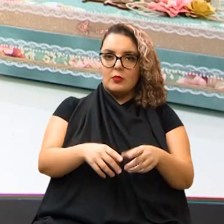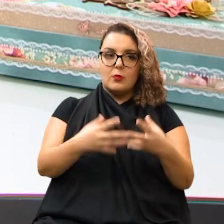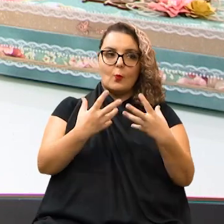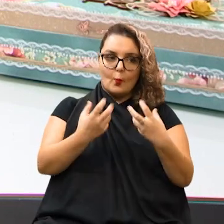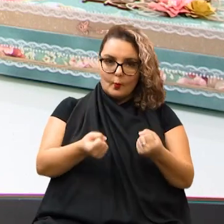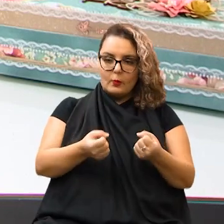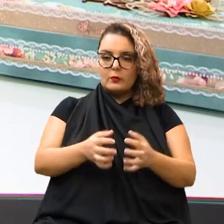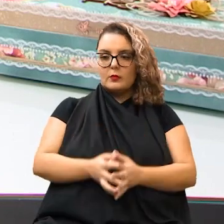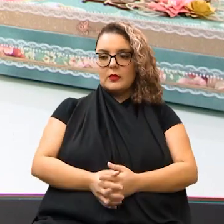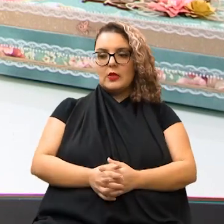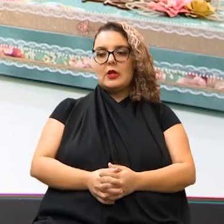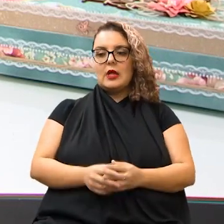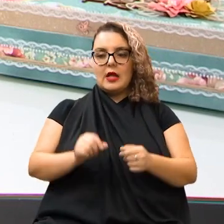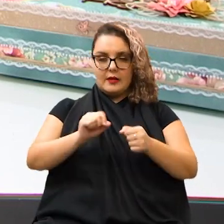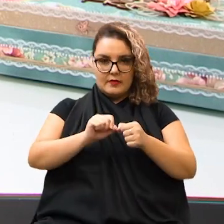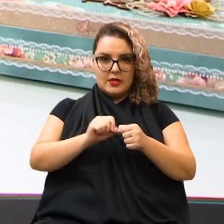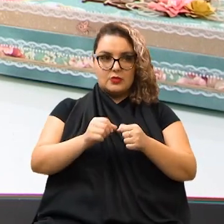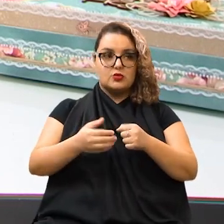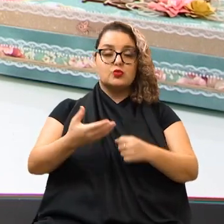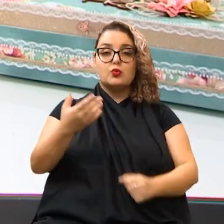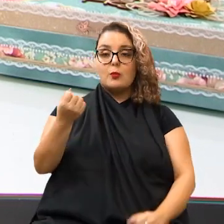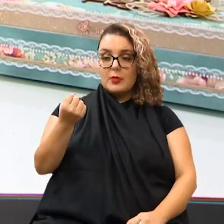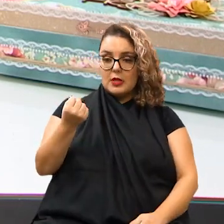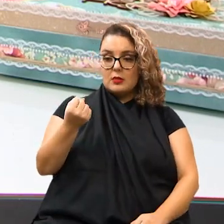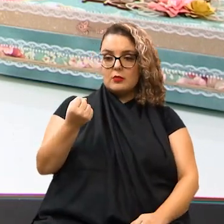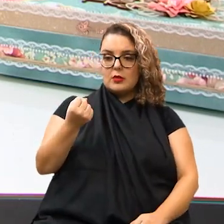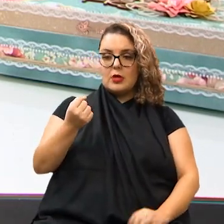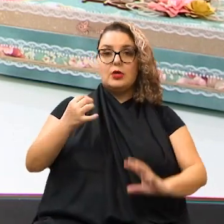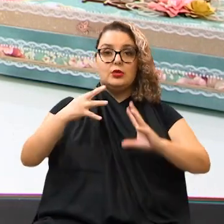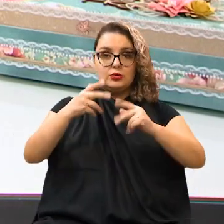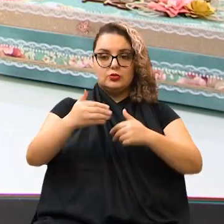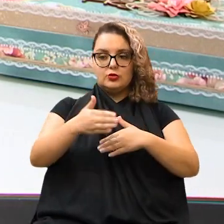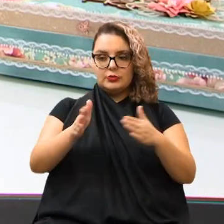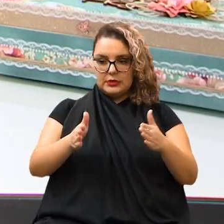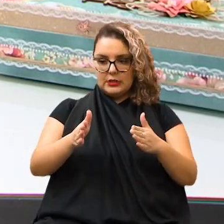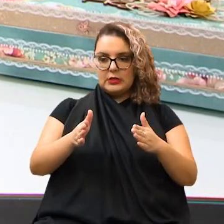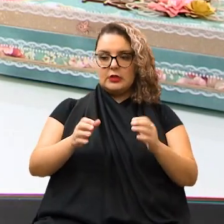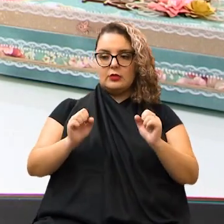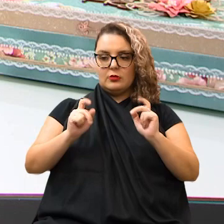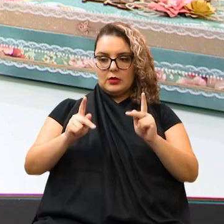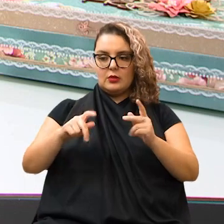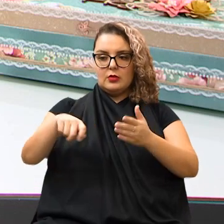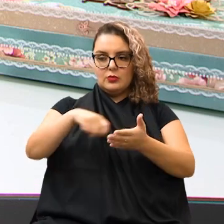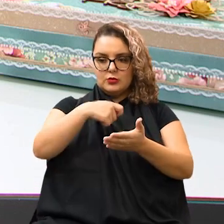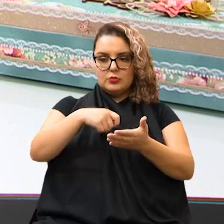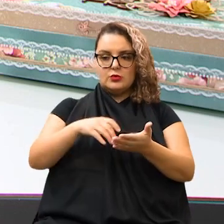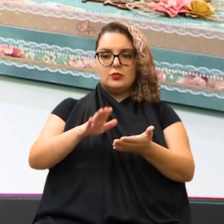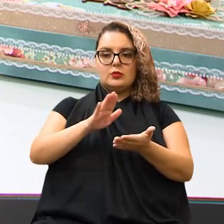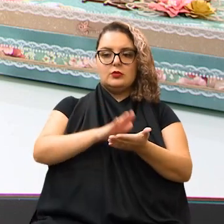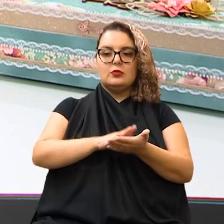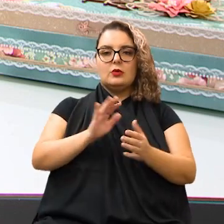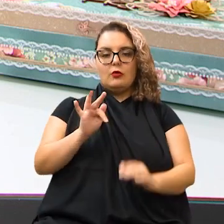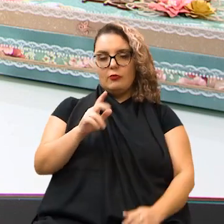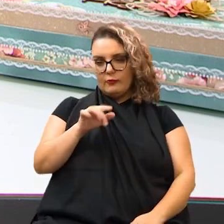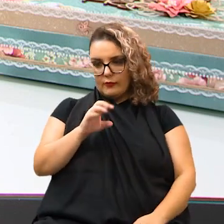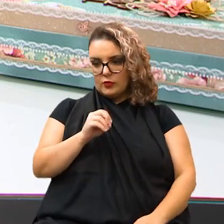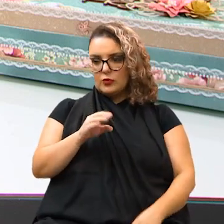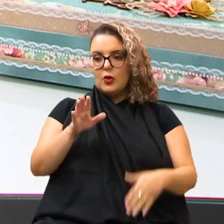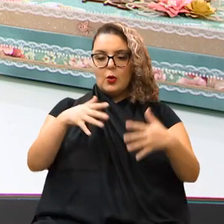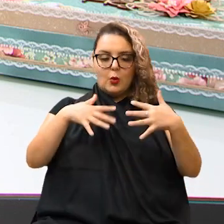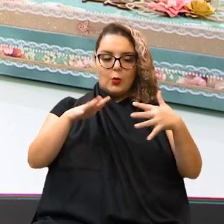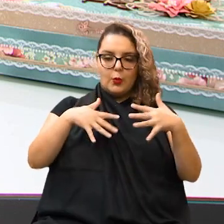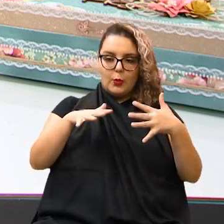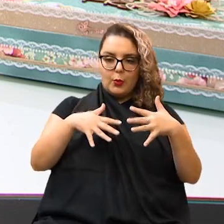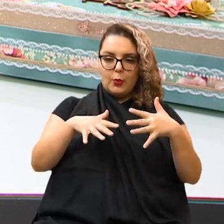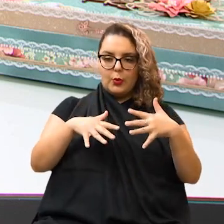seco. E aí a gente faz esse trabalho de branco, que é só o fundo, em toda a caixa, tá? Faz dos 4 lados, faz no